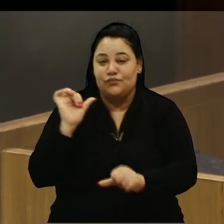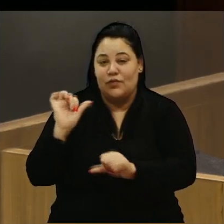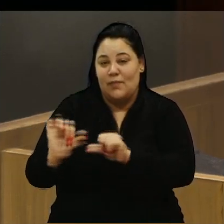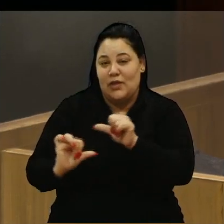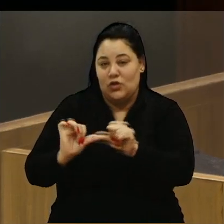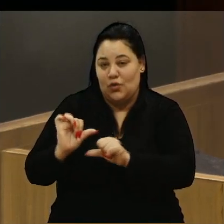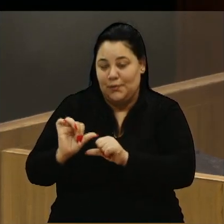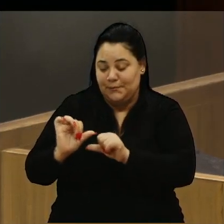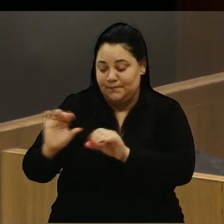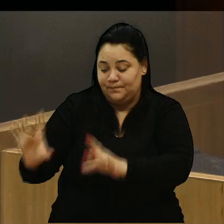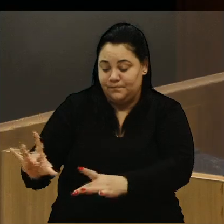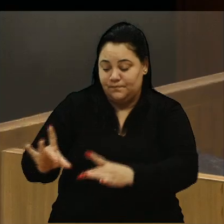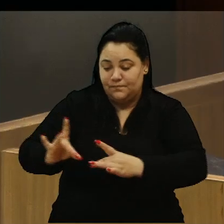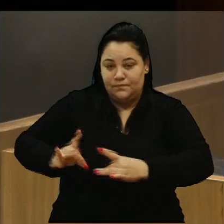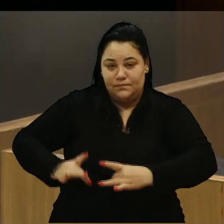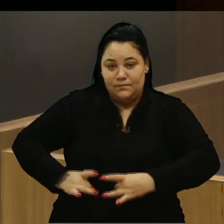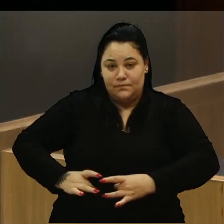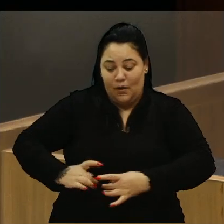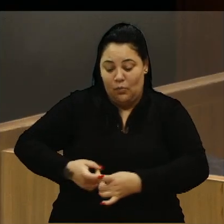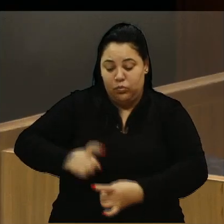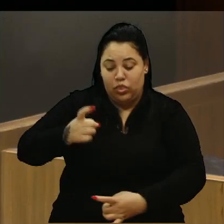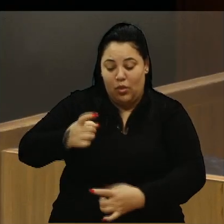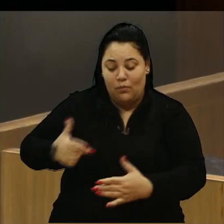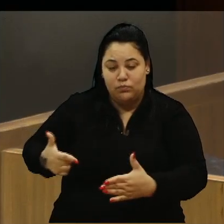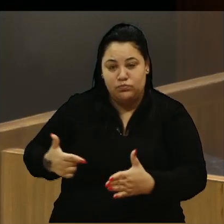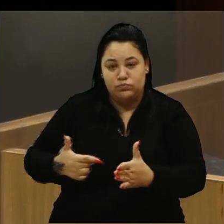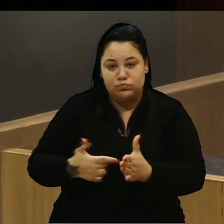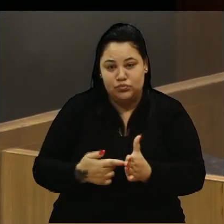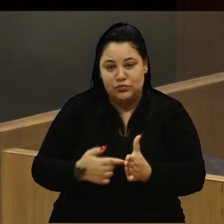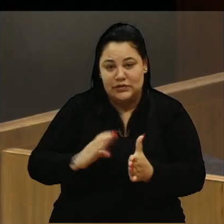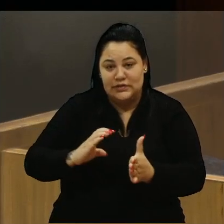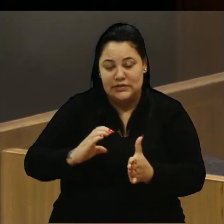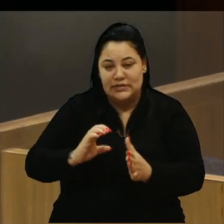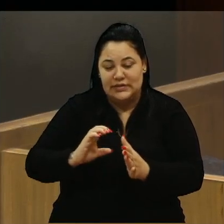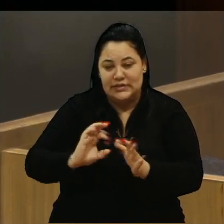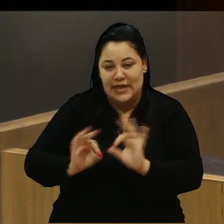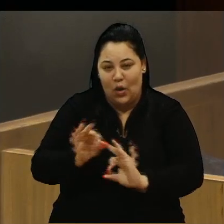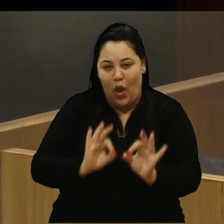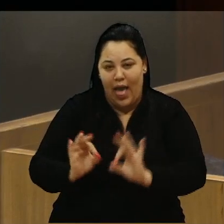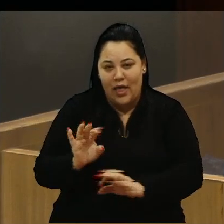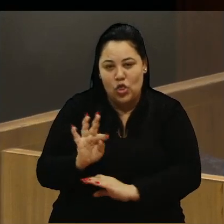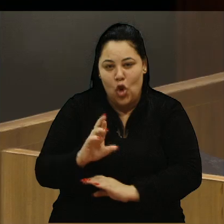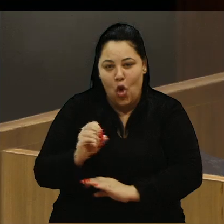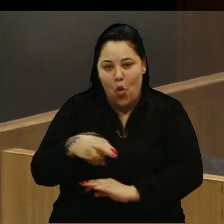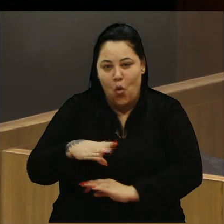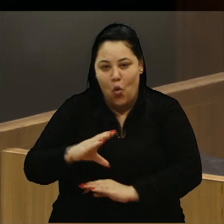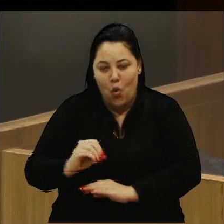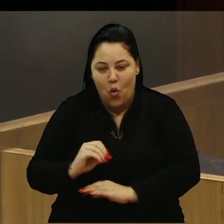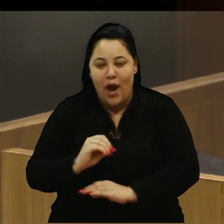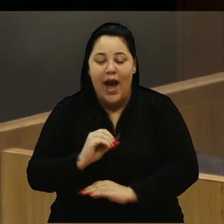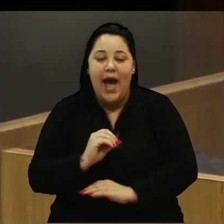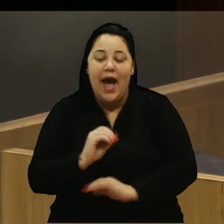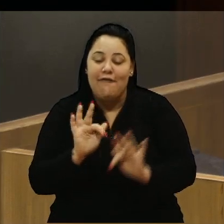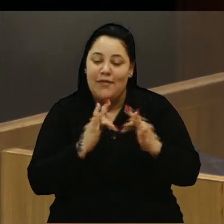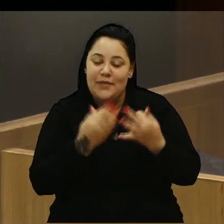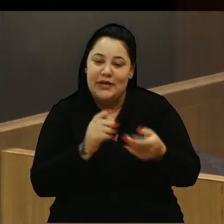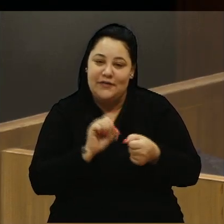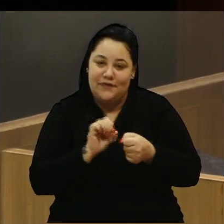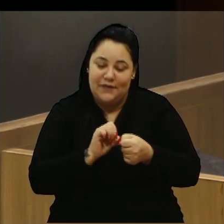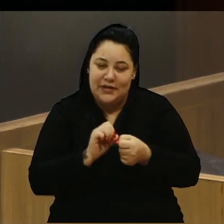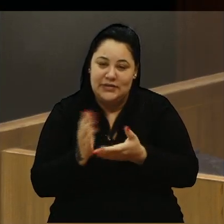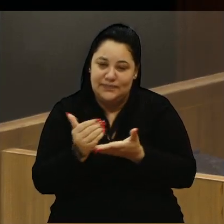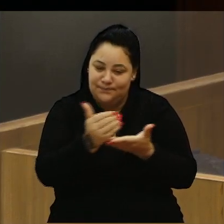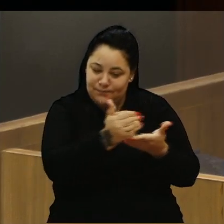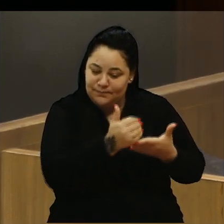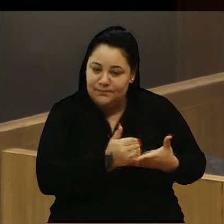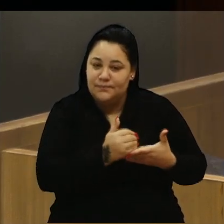células-tronco. A sua família, com muita fé e coragem, iniciou uma vaquinha solidária e uma campanha via Pix, buscando arrecadar os